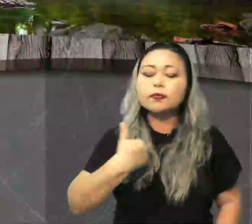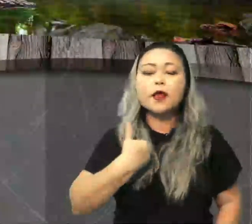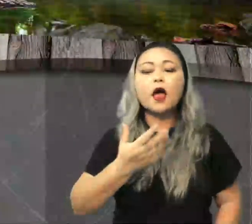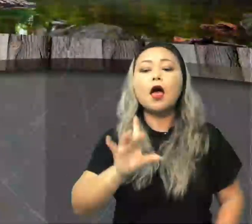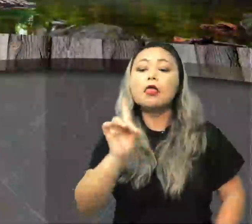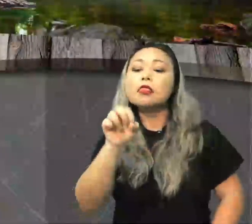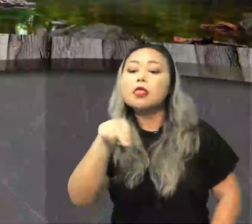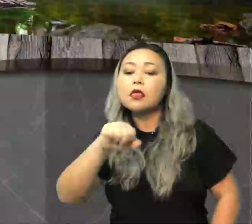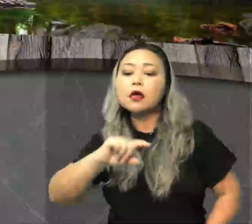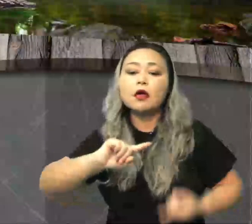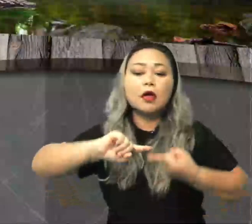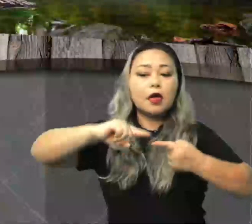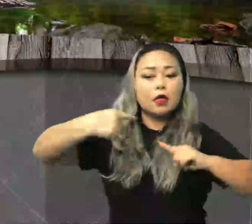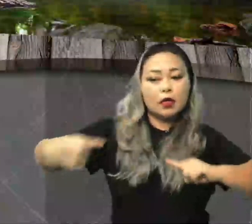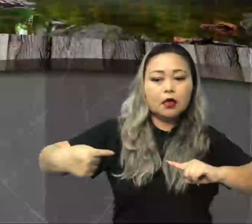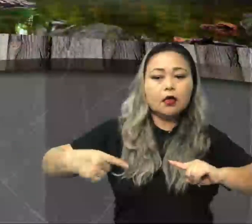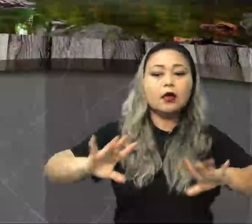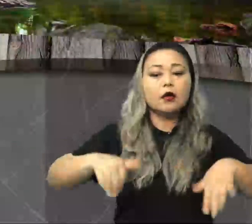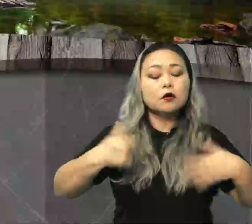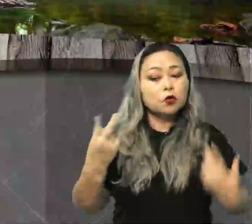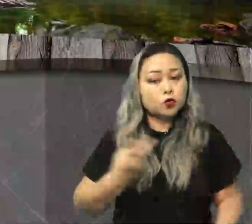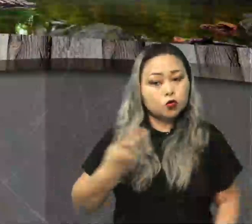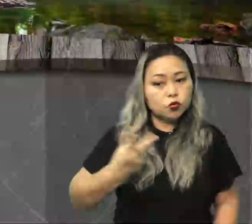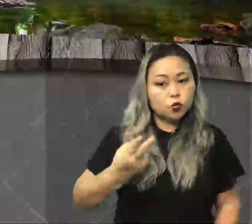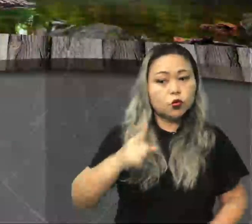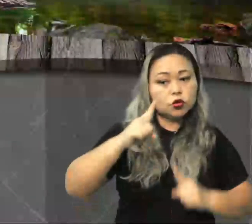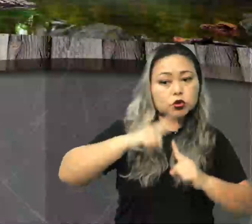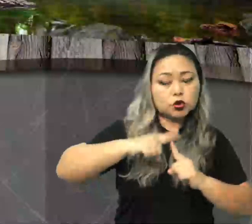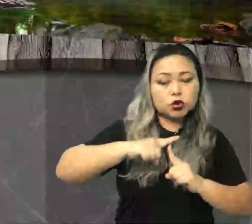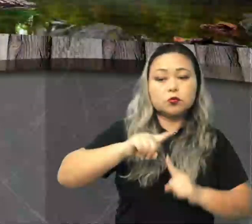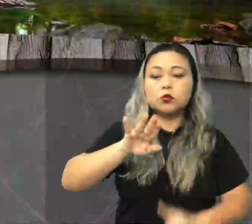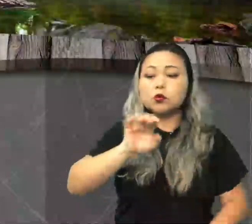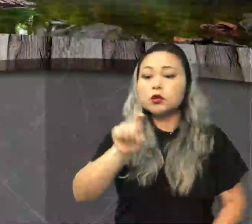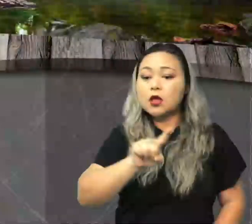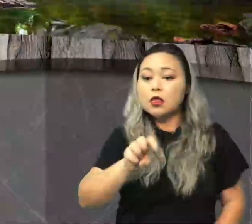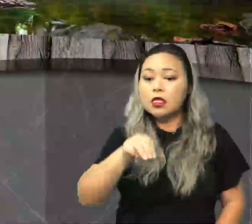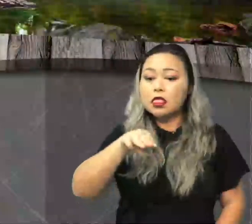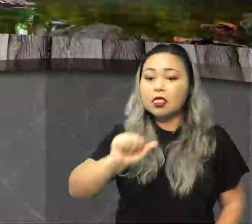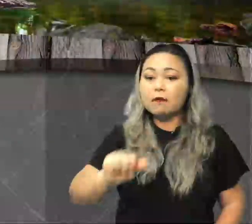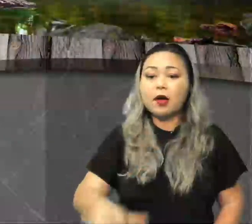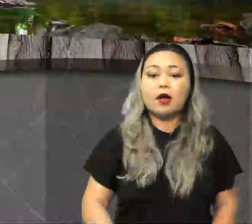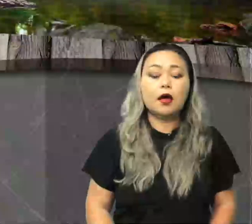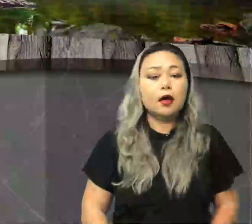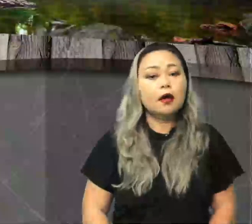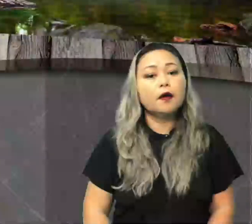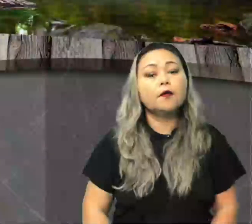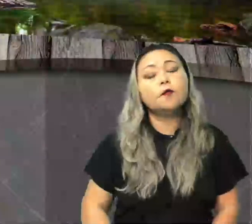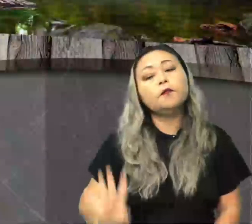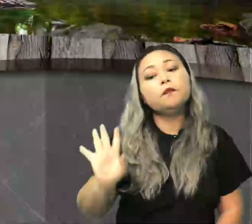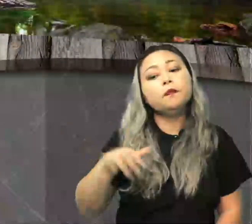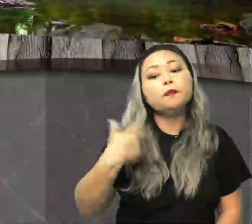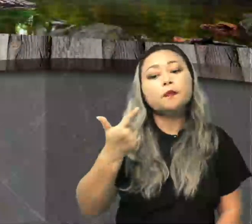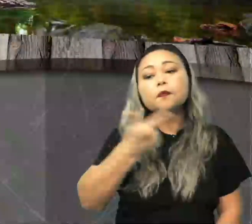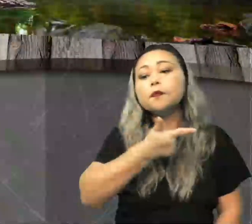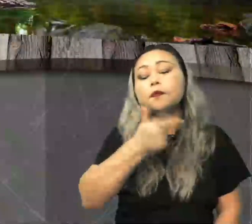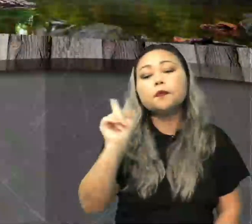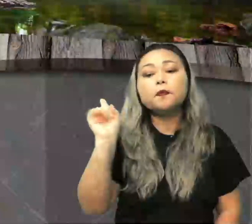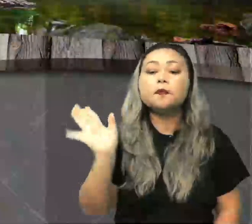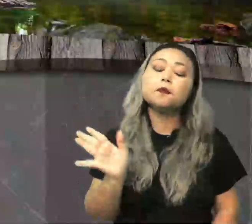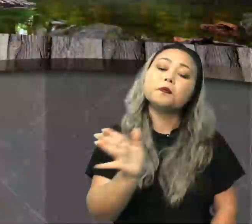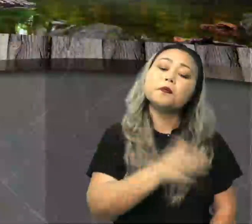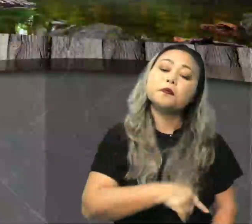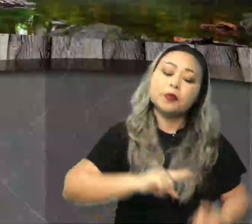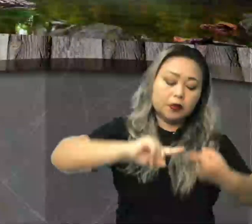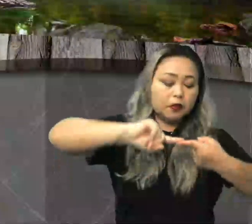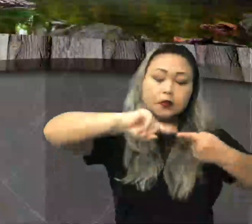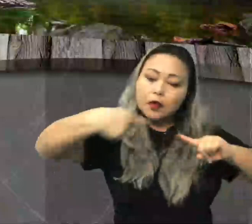DNA, desse RNA e desses 2 tipos de enzimas, tá bom? Uma coisa para destacar também em relação aos retrovírus